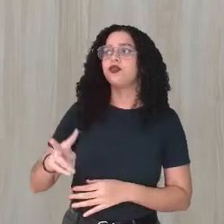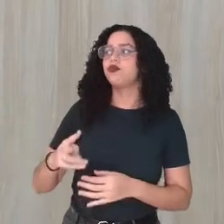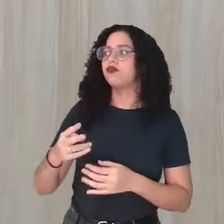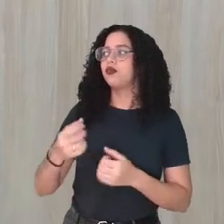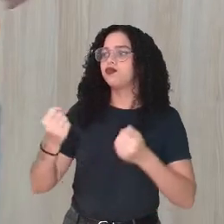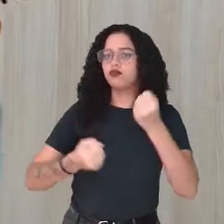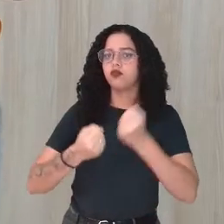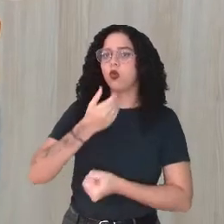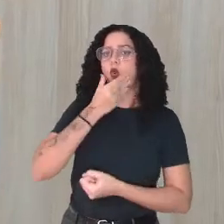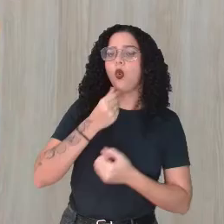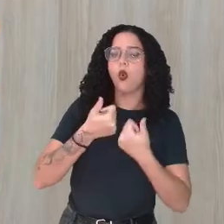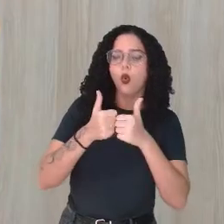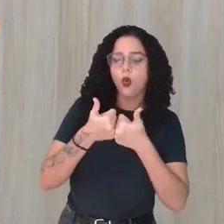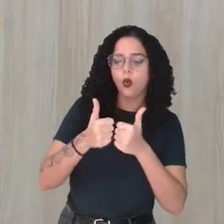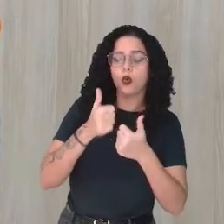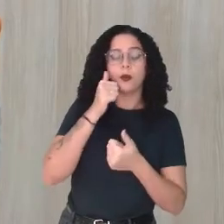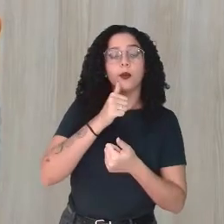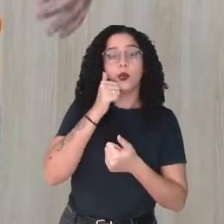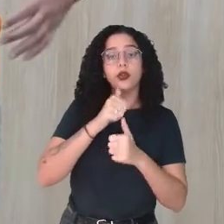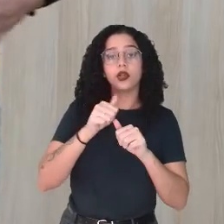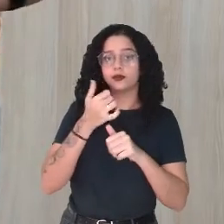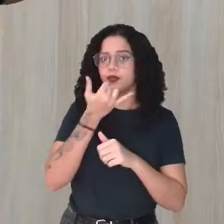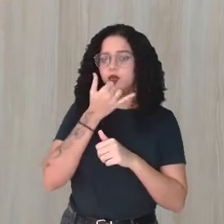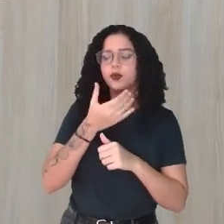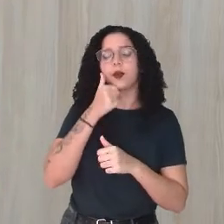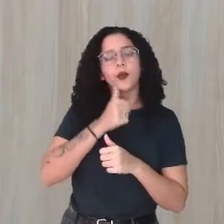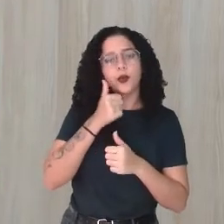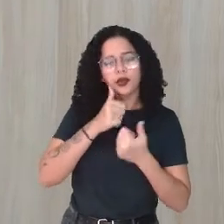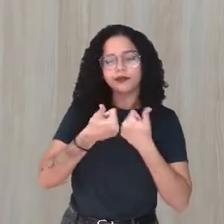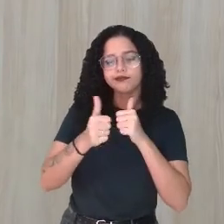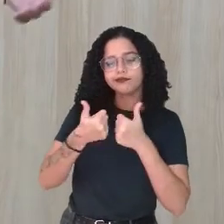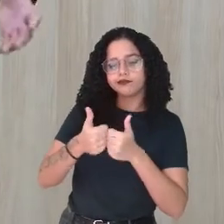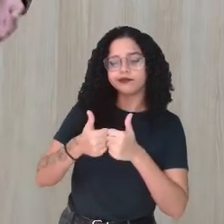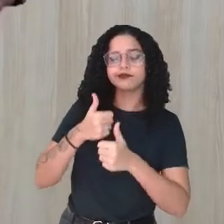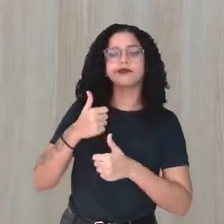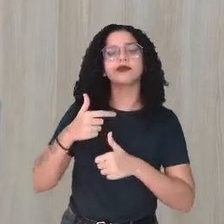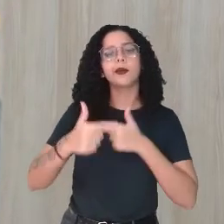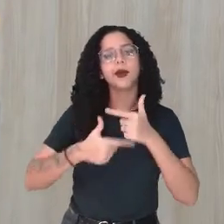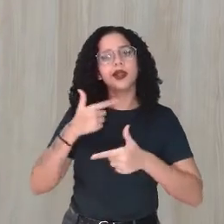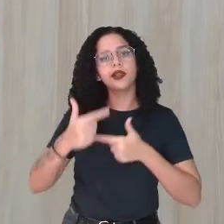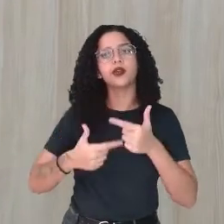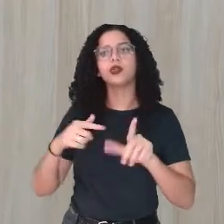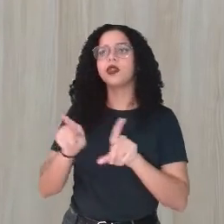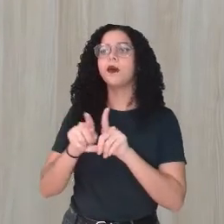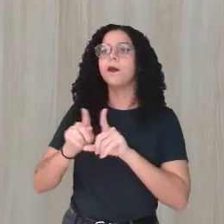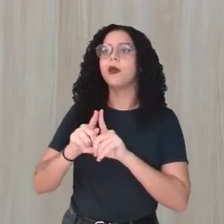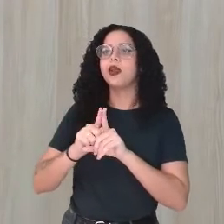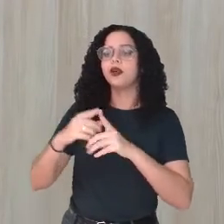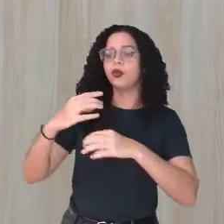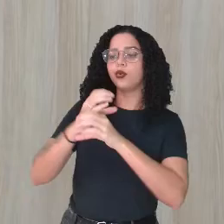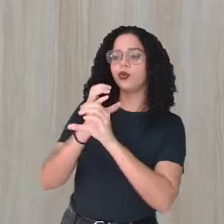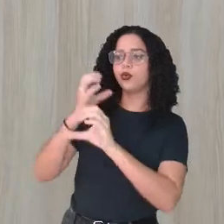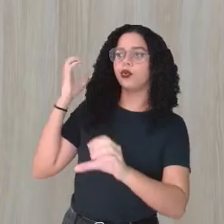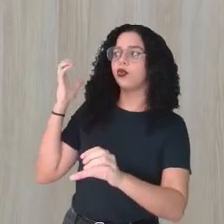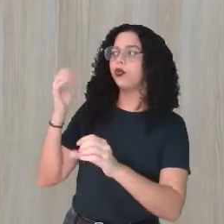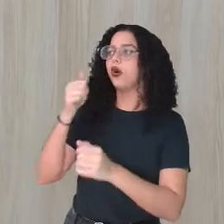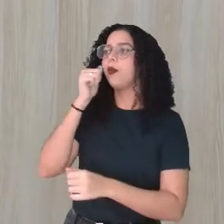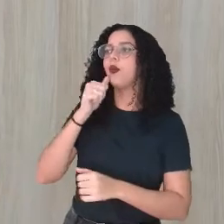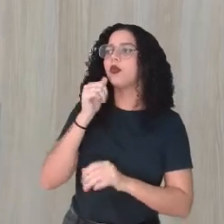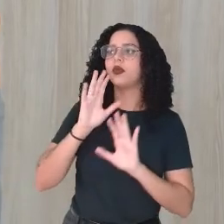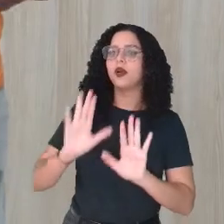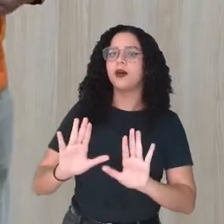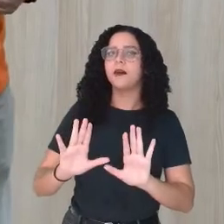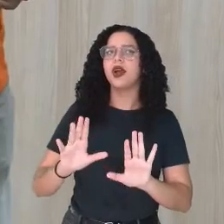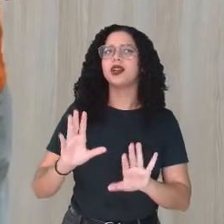dirigindo caminhões, não é? Trabalhando em construção civil. Lógico que, dependendo da situação, não é? O homem é mais